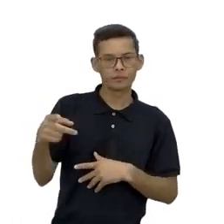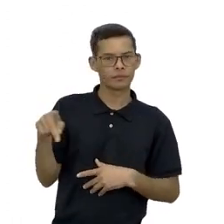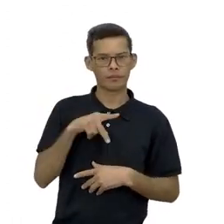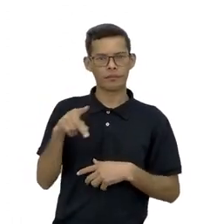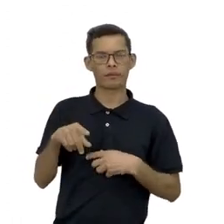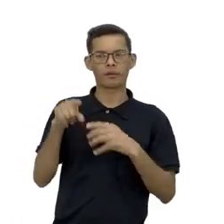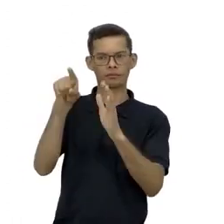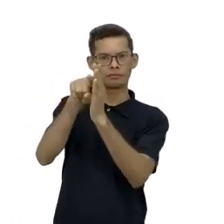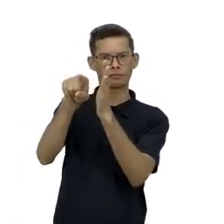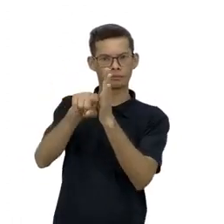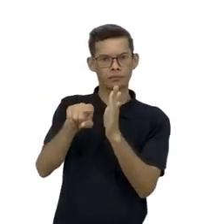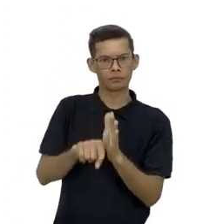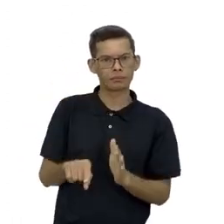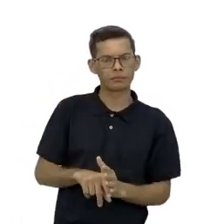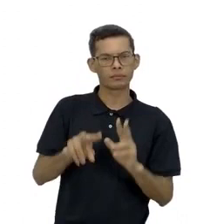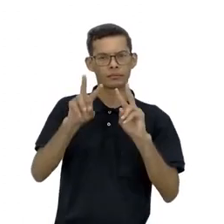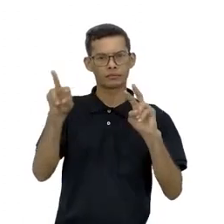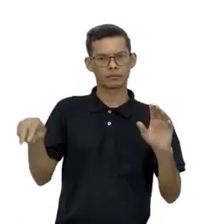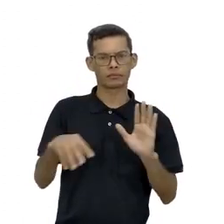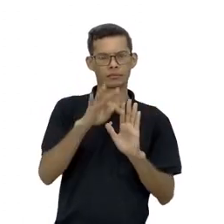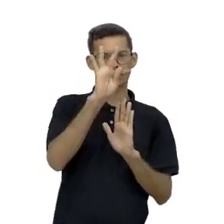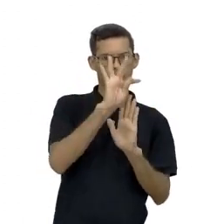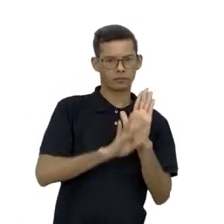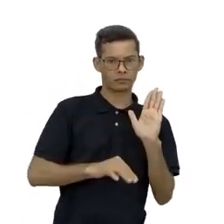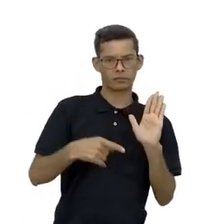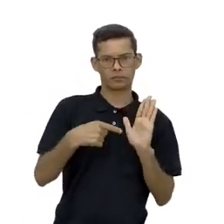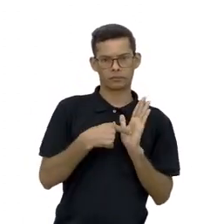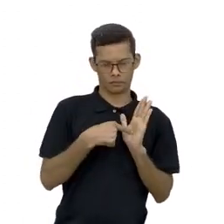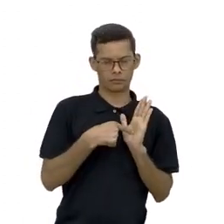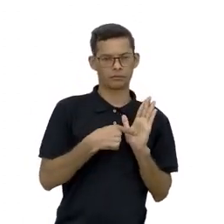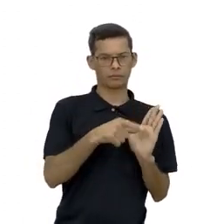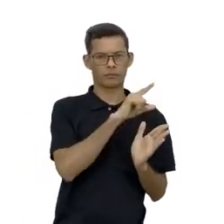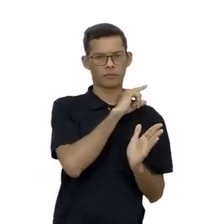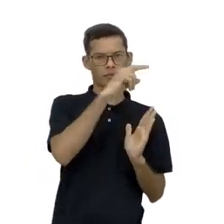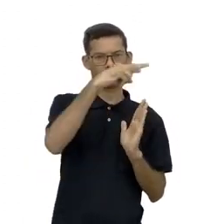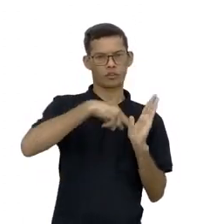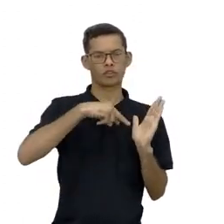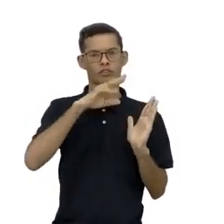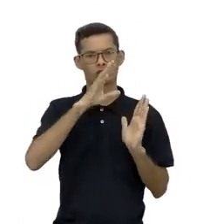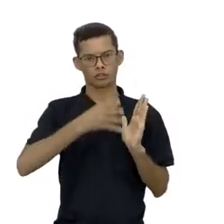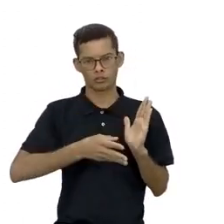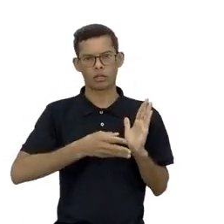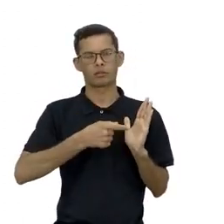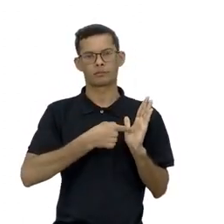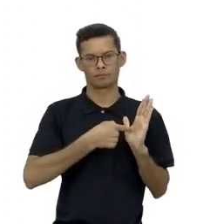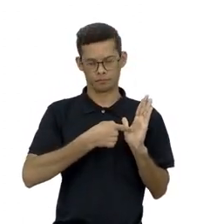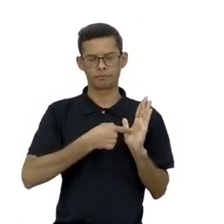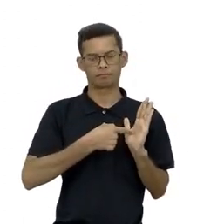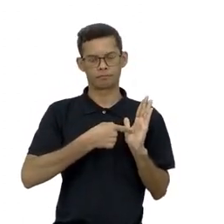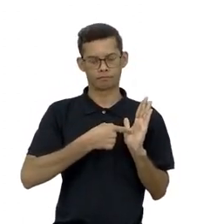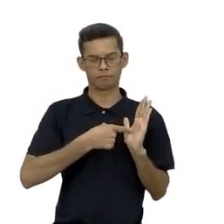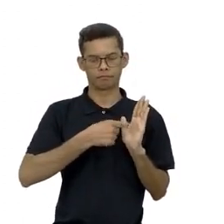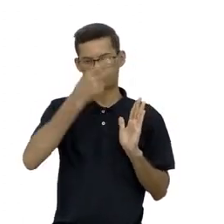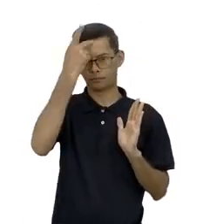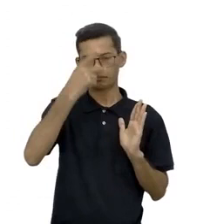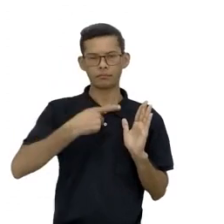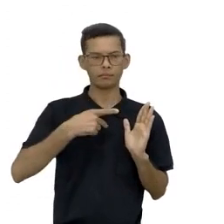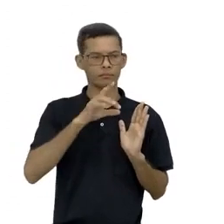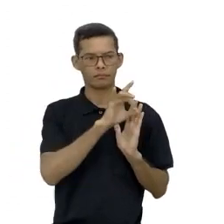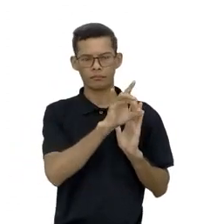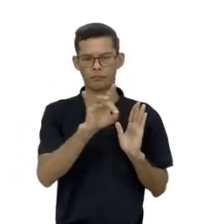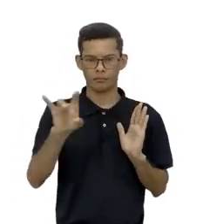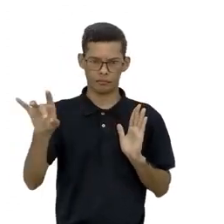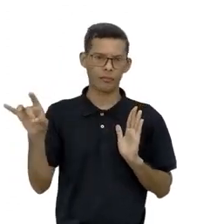propostas questões de compreensão sobre a leitura que o estudante realizou autonomamente ou,